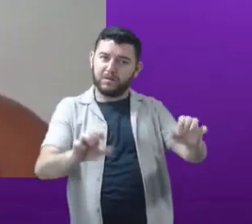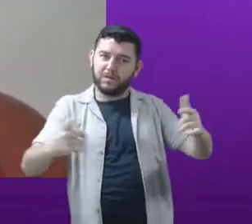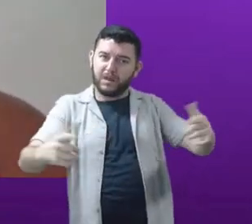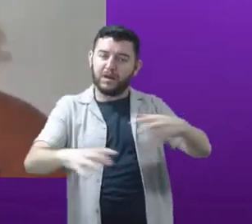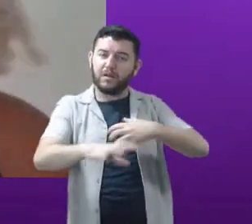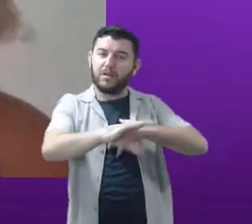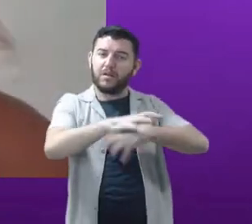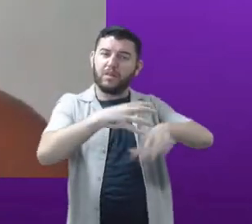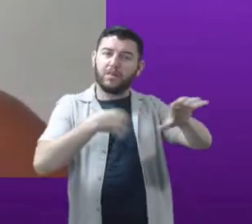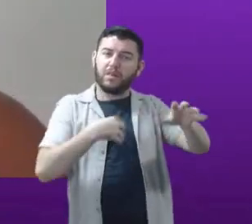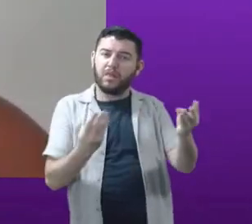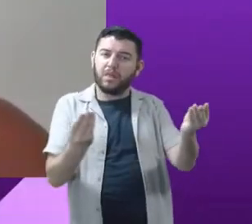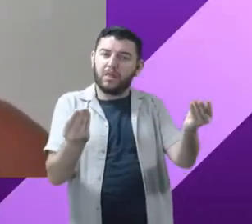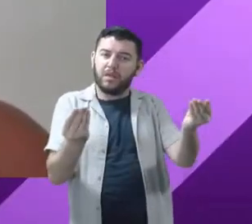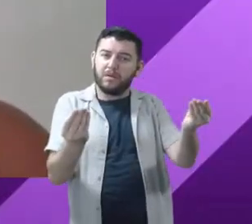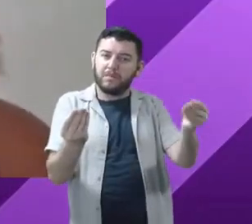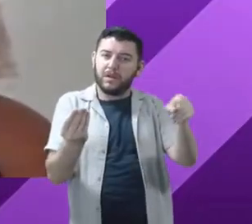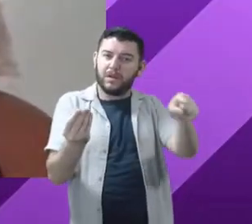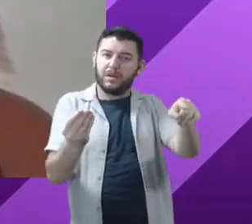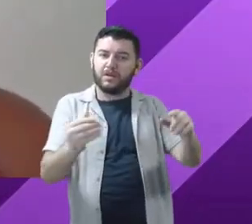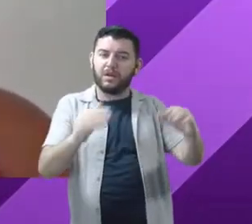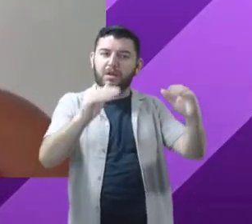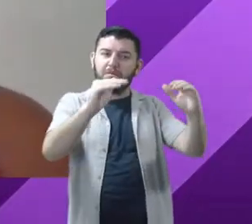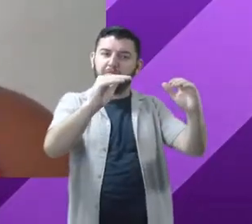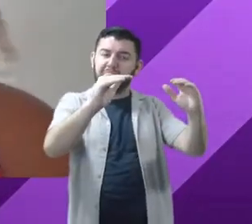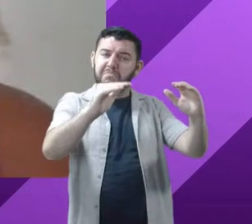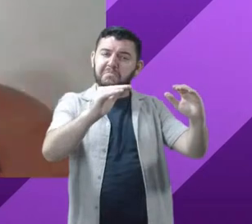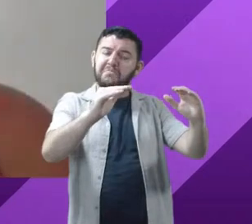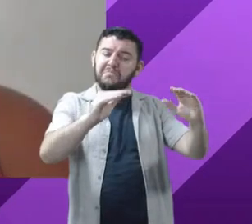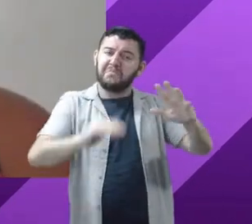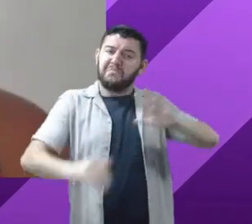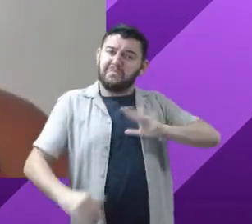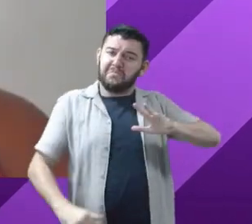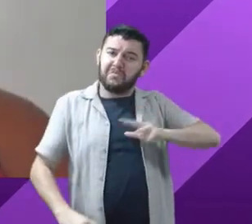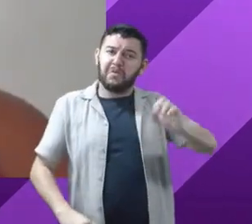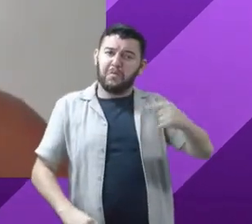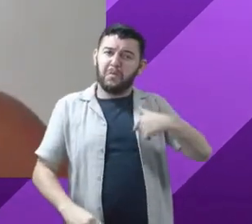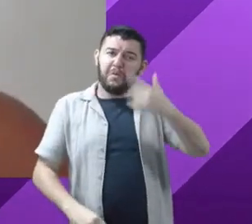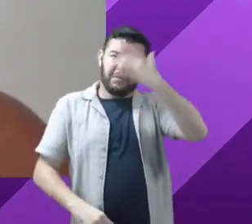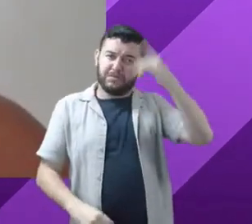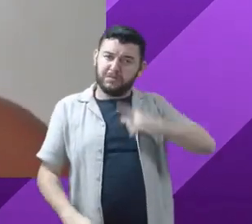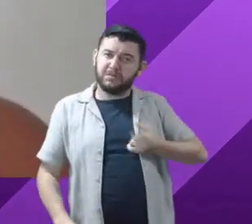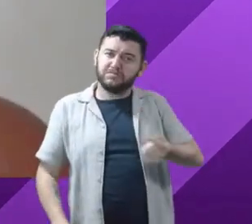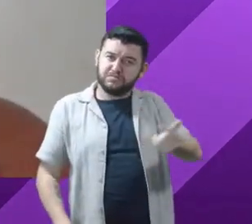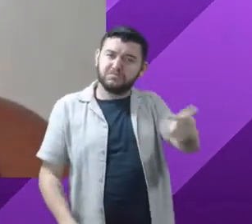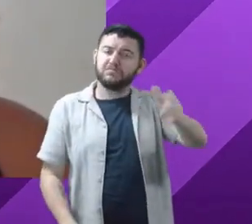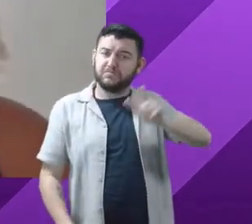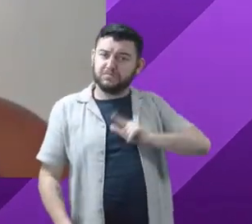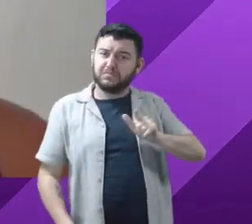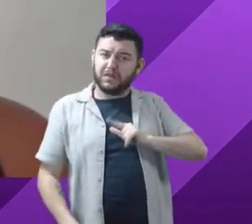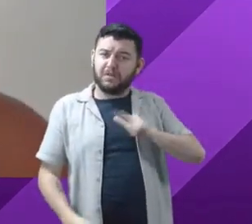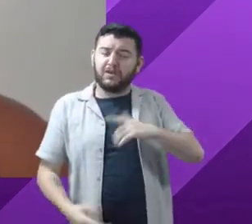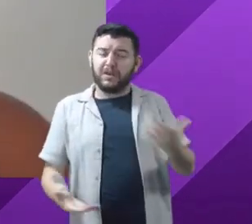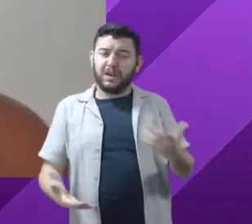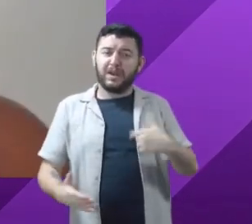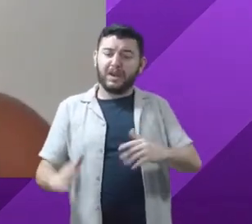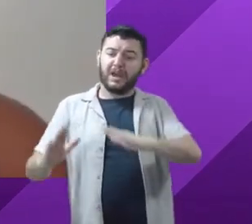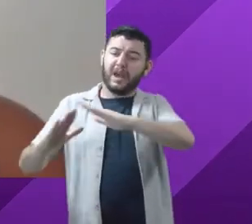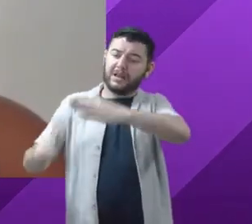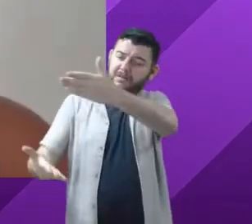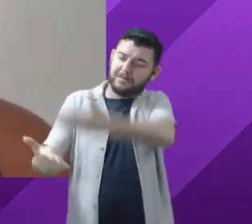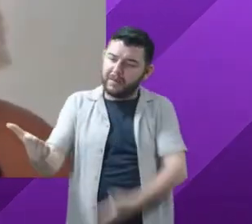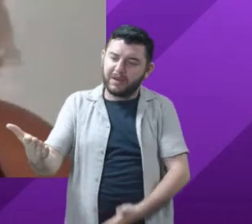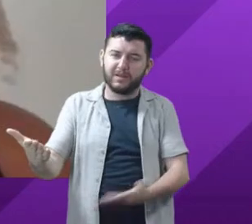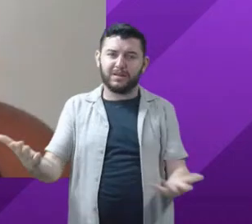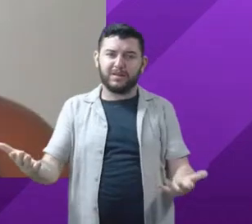média e a classe alta perder sua casa, né? Então, isso causa bem mais comoção do que uma pessoa pobre que sempre viveu